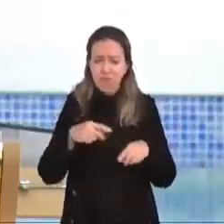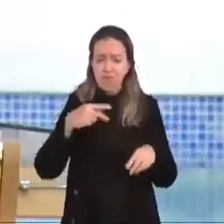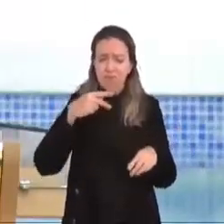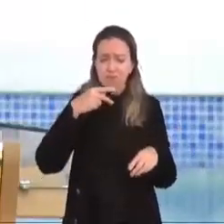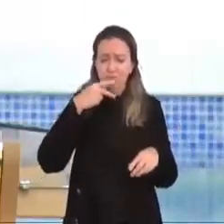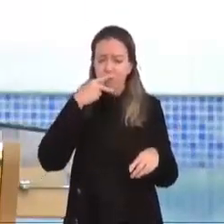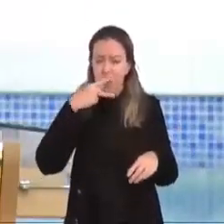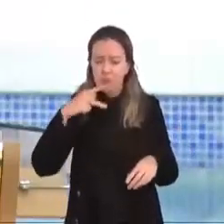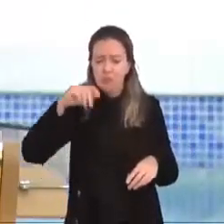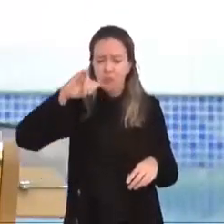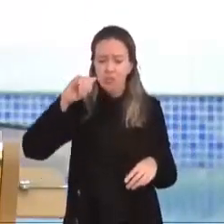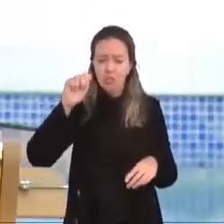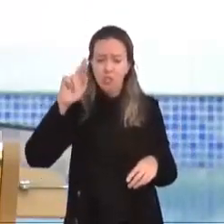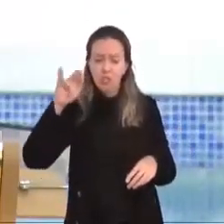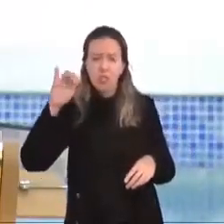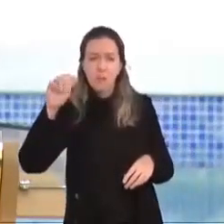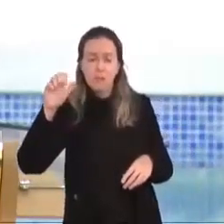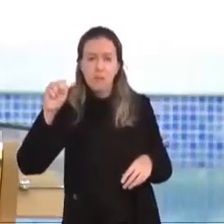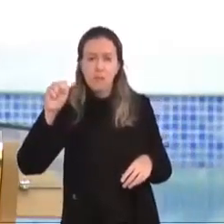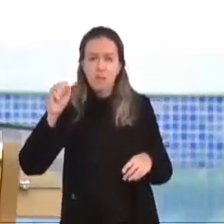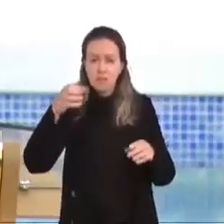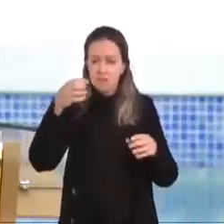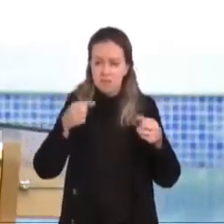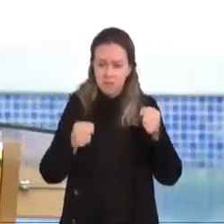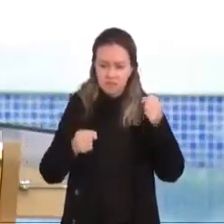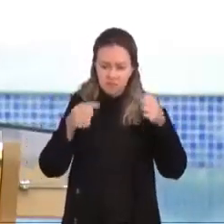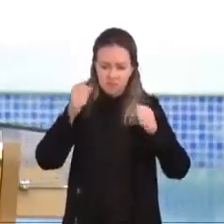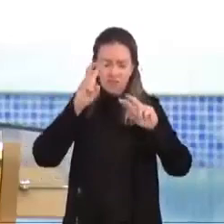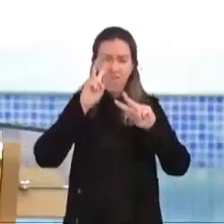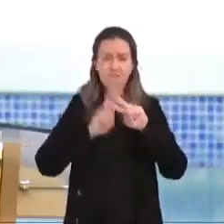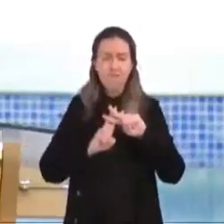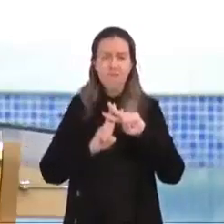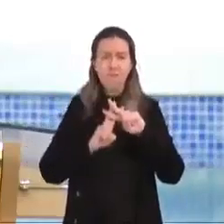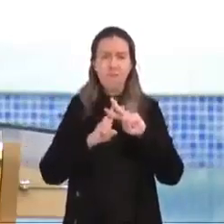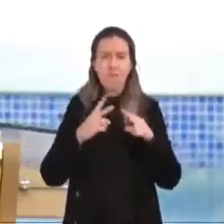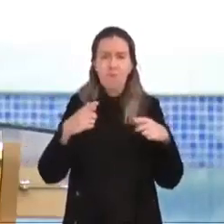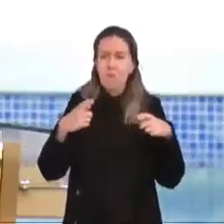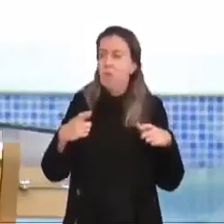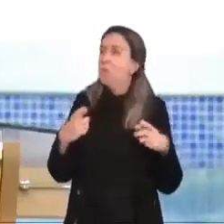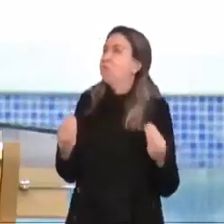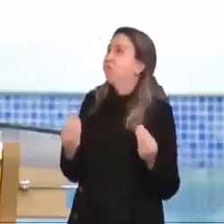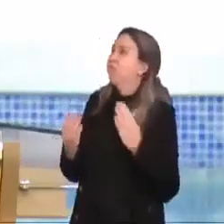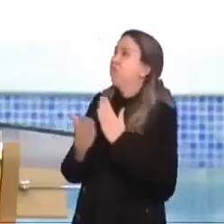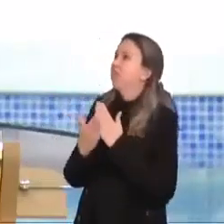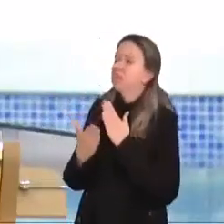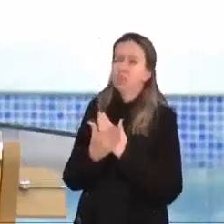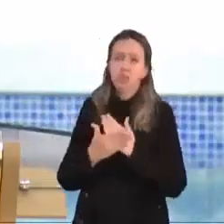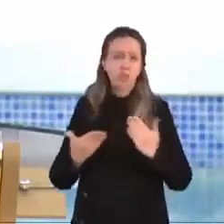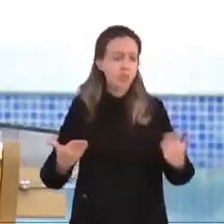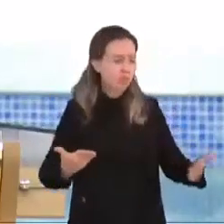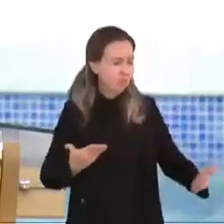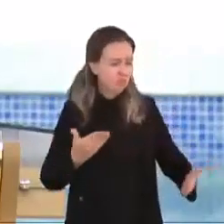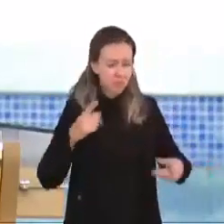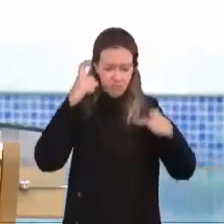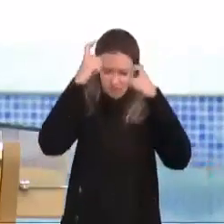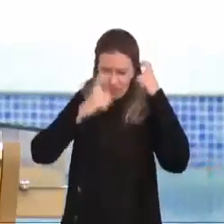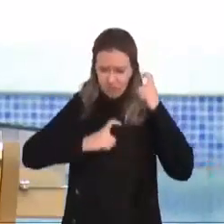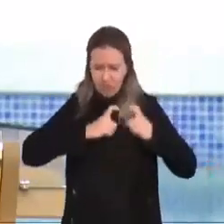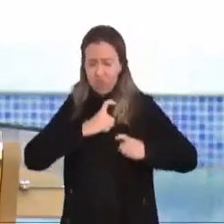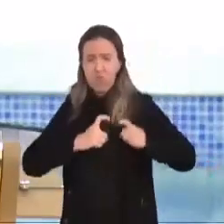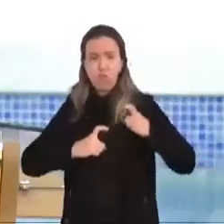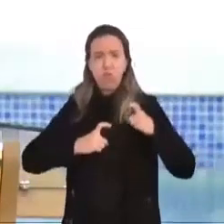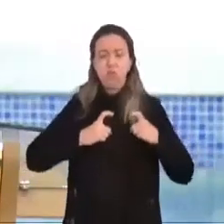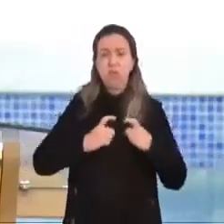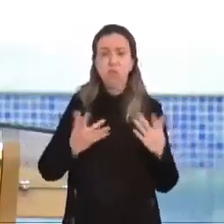Recebe a visita de quem quer? Não. Come o que quer? Não. Ou seja, estar